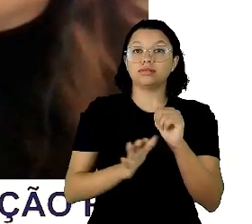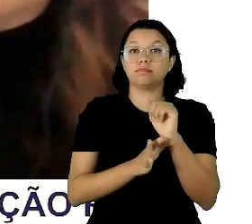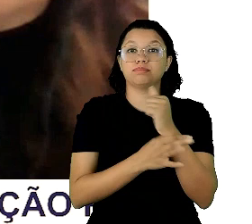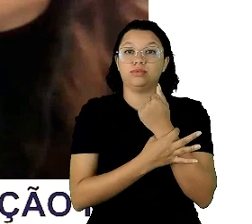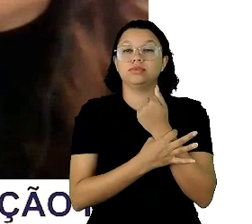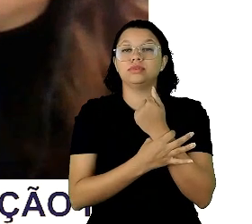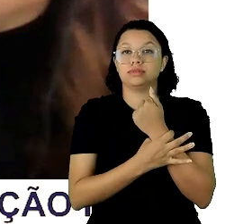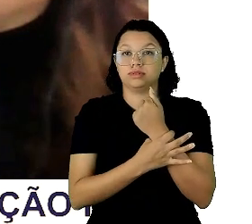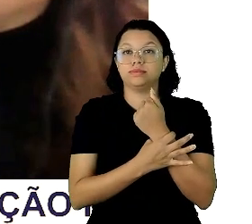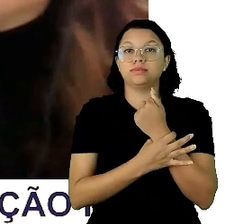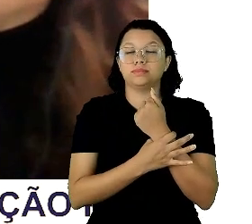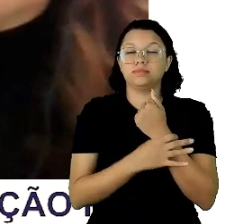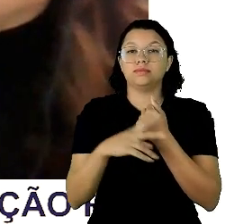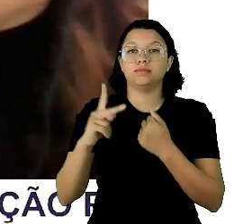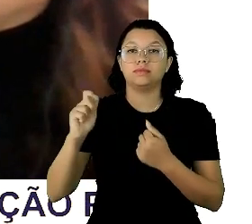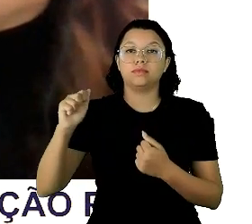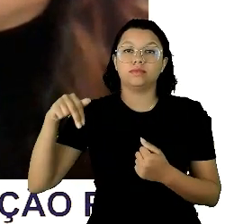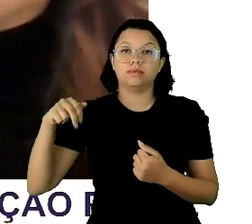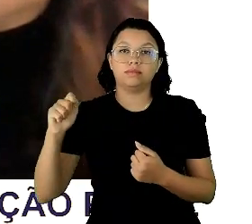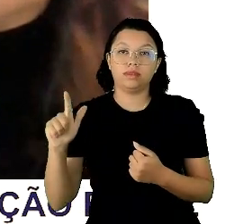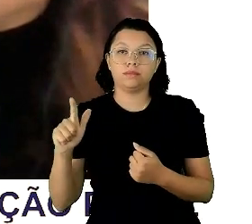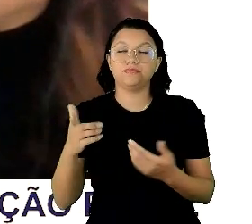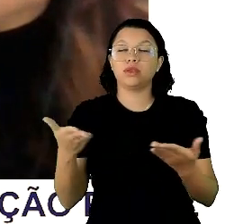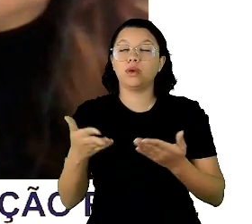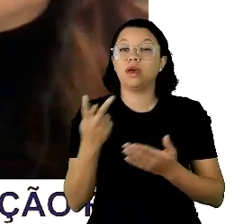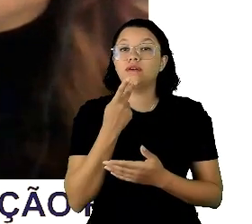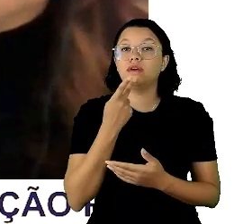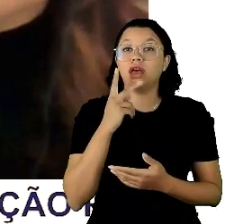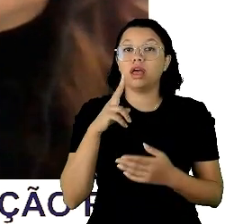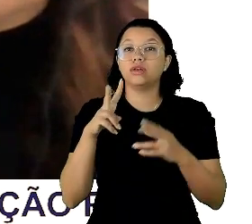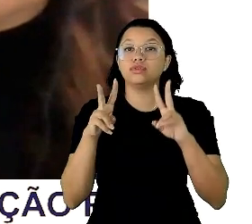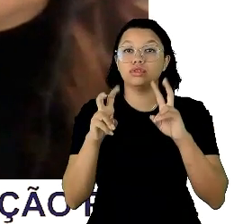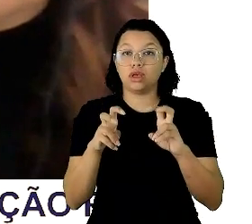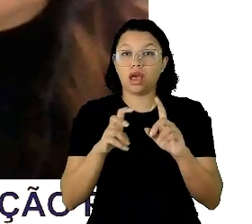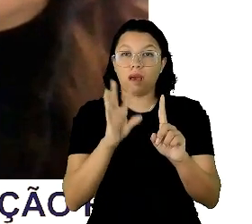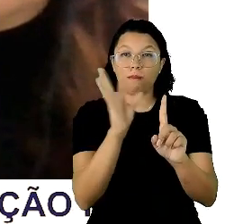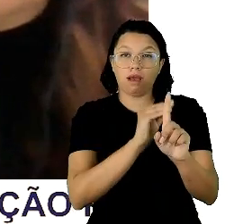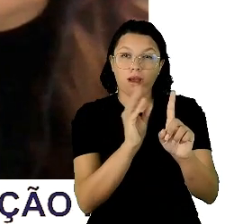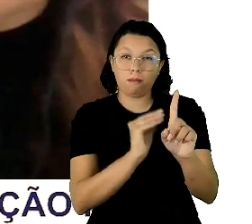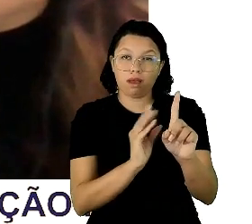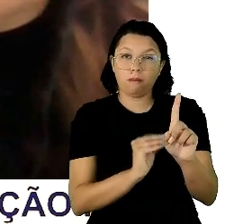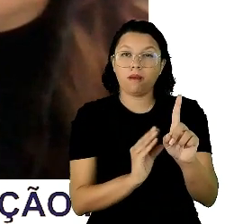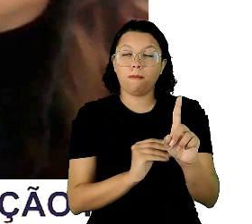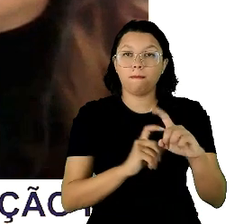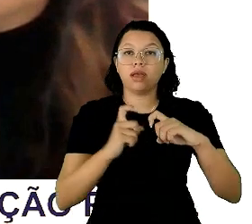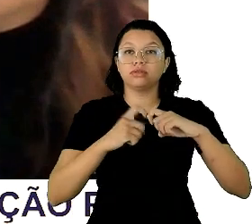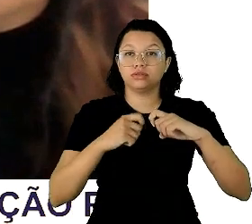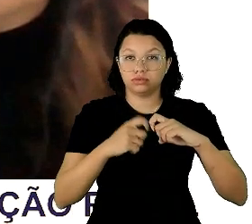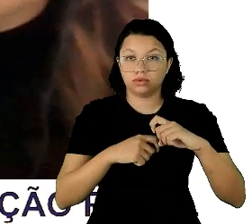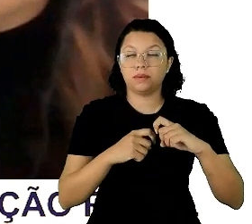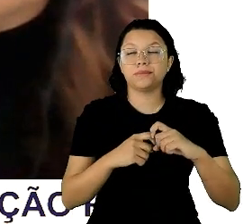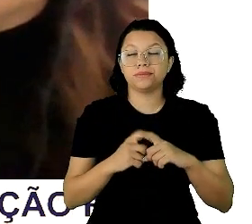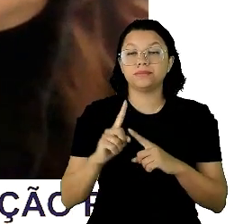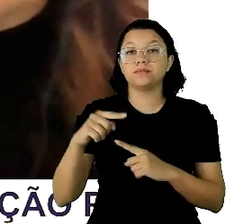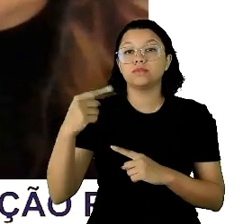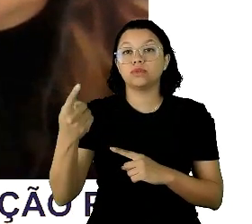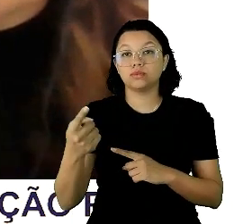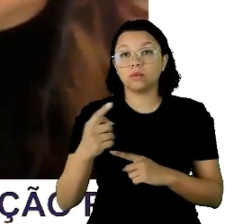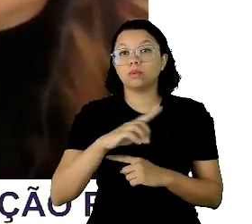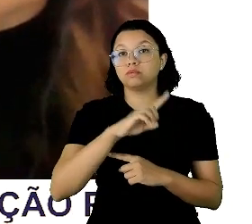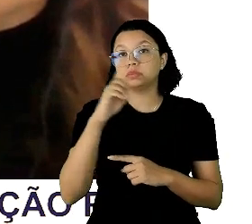penal. Hoje nós falaremos sobre importunação sexual e nos próximos